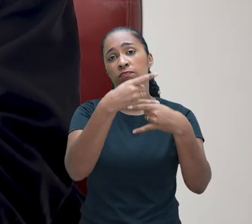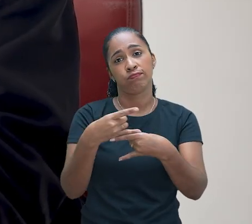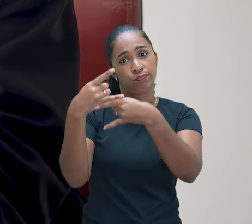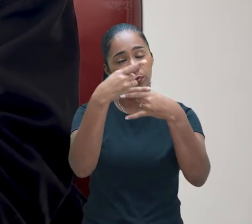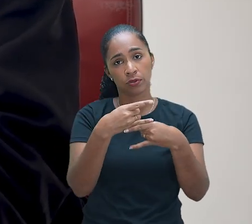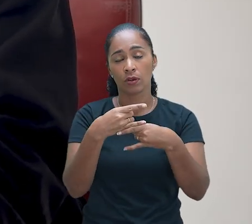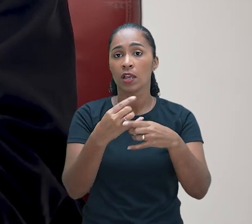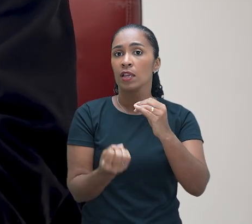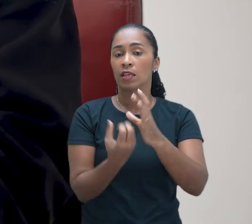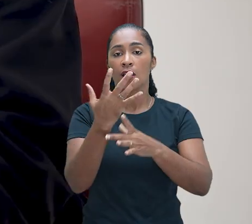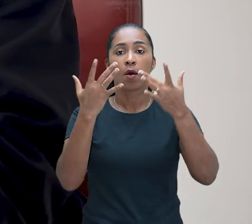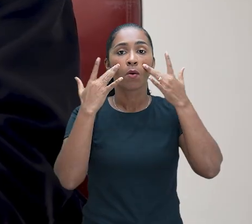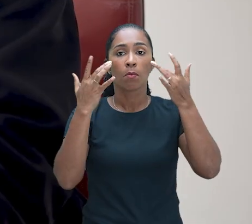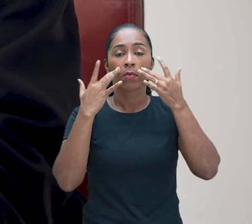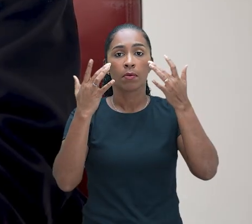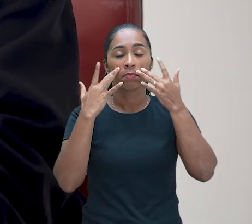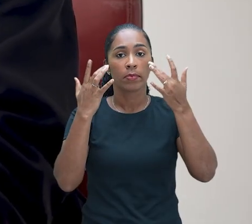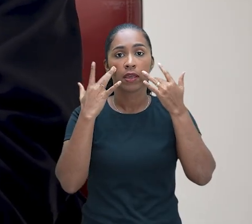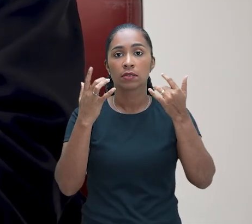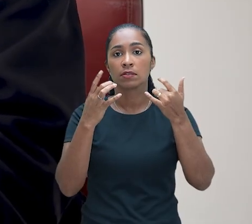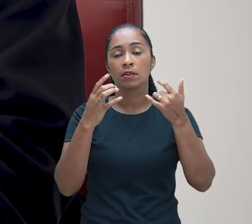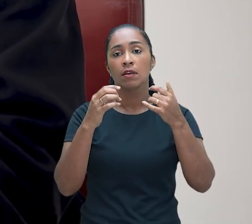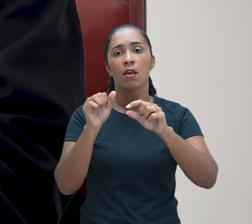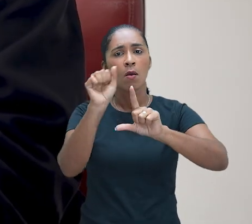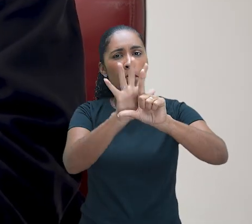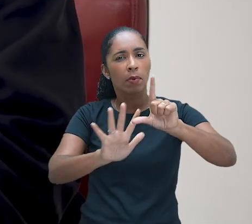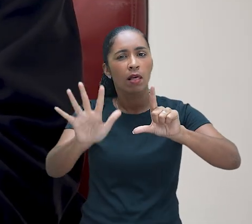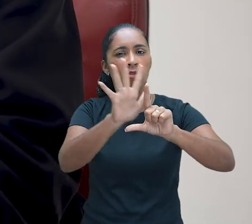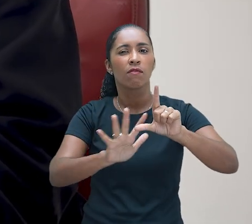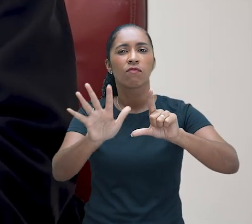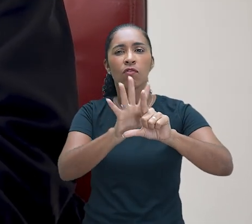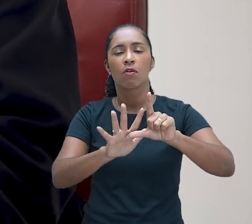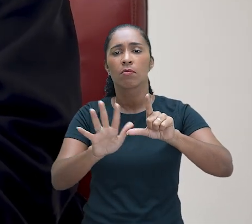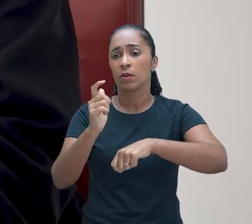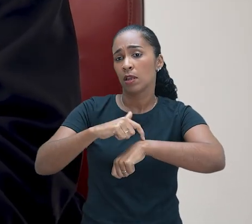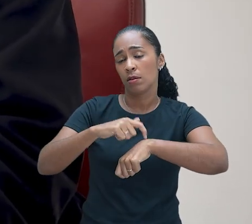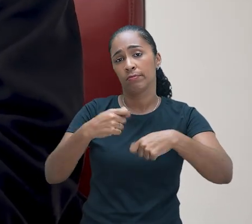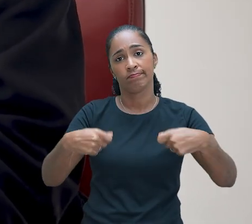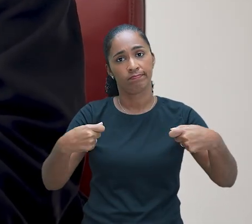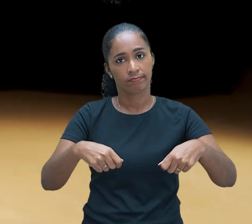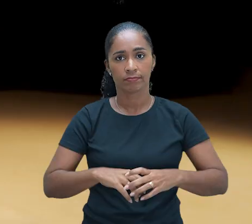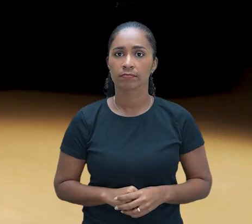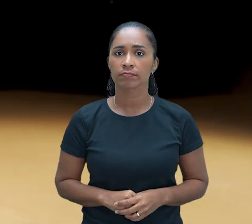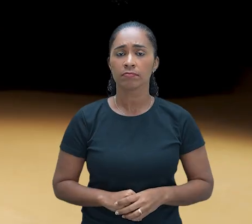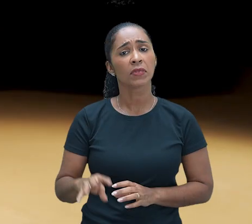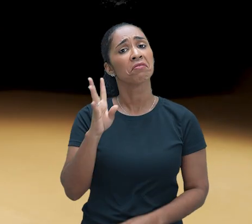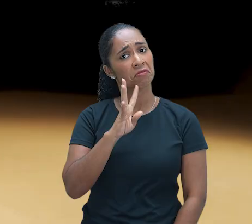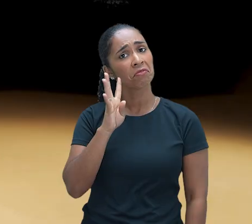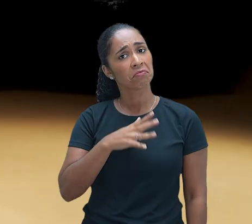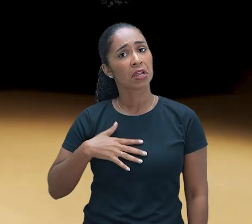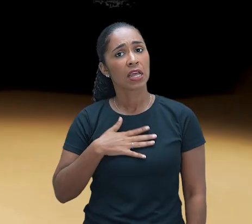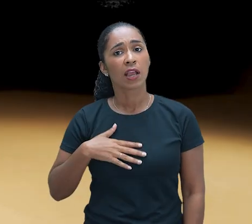resolve fazer uma peça especialmente para aquela plataforma, para aquele lugar, naquele momento. Foi uma